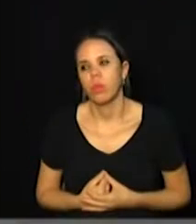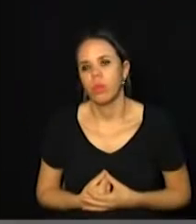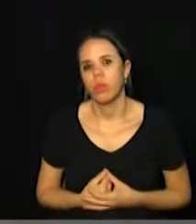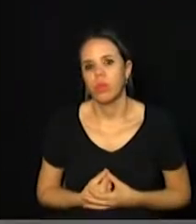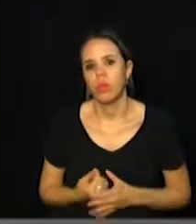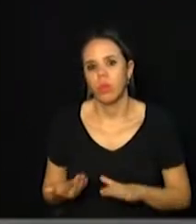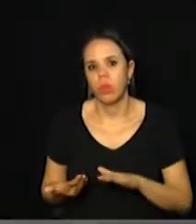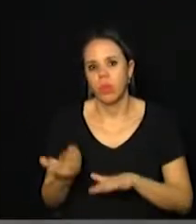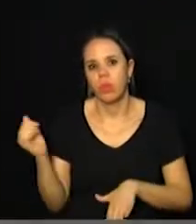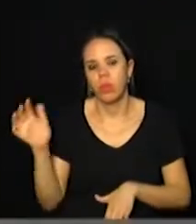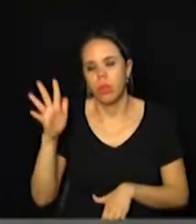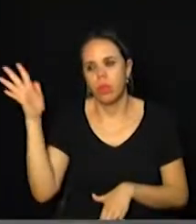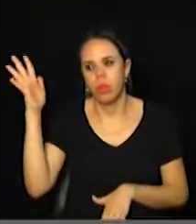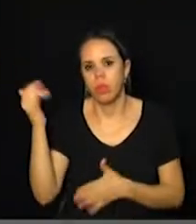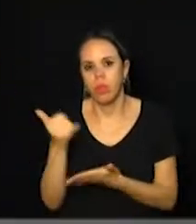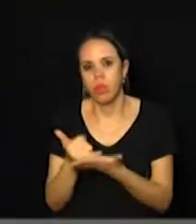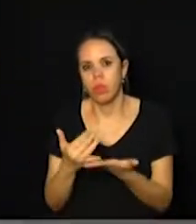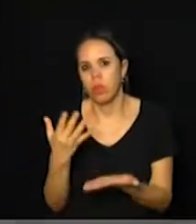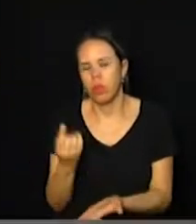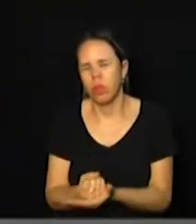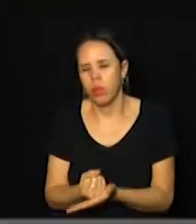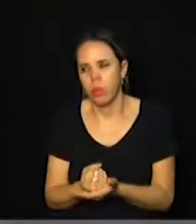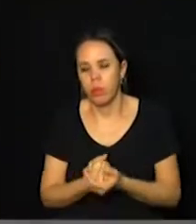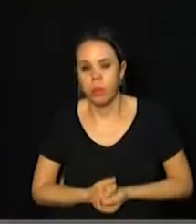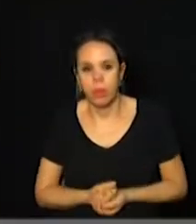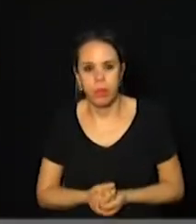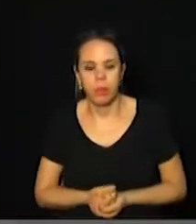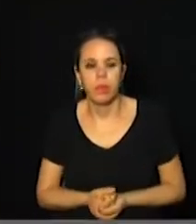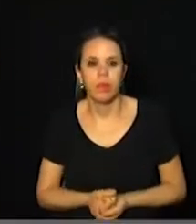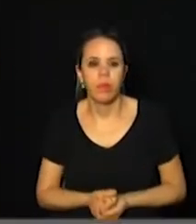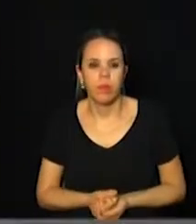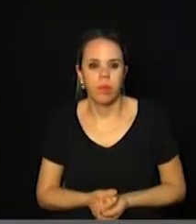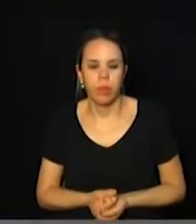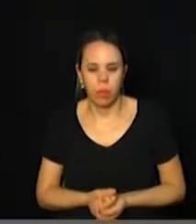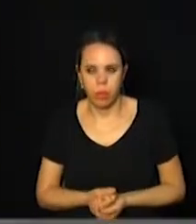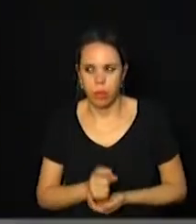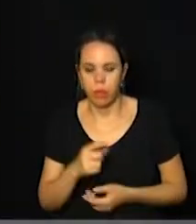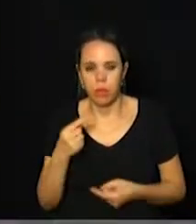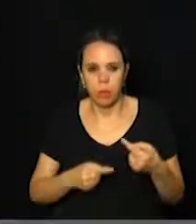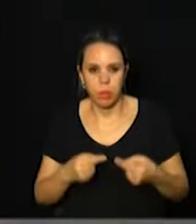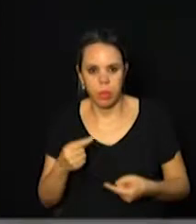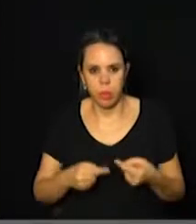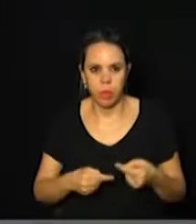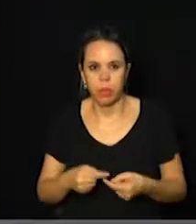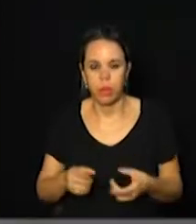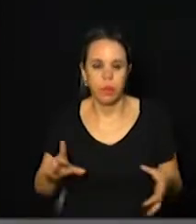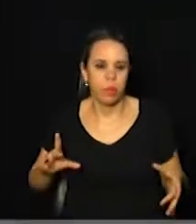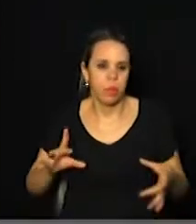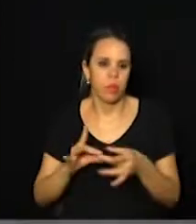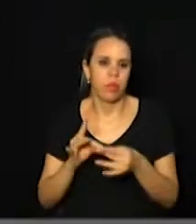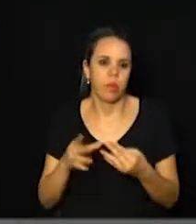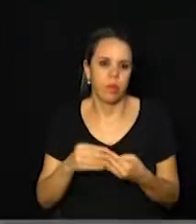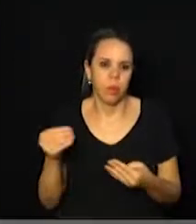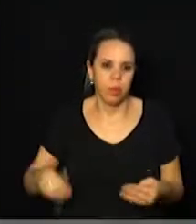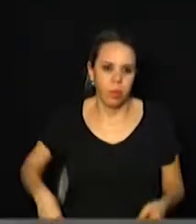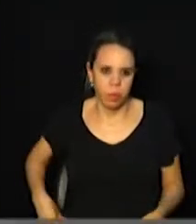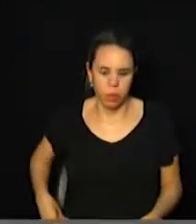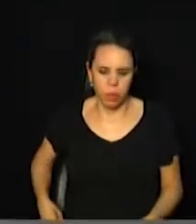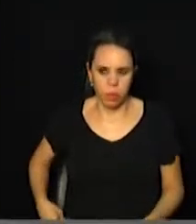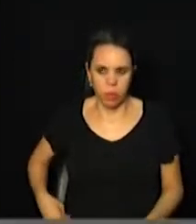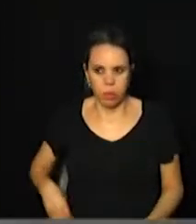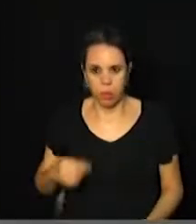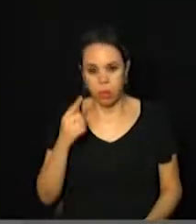na alta carga tributária O que leva a política de atrelado ao dólar